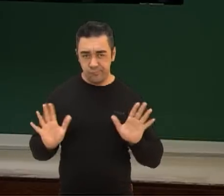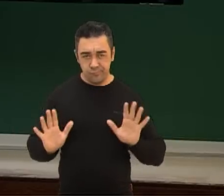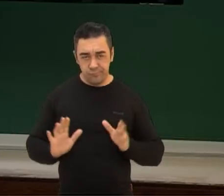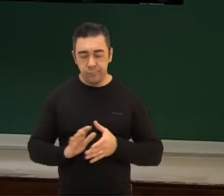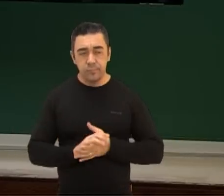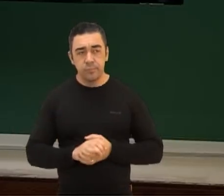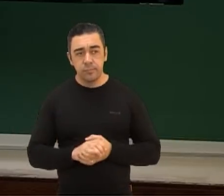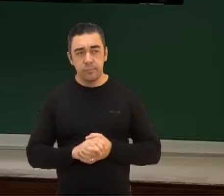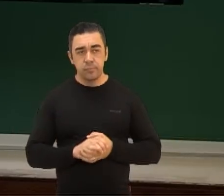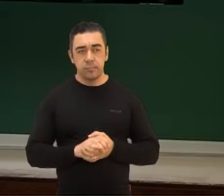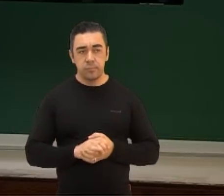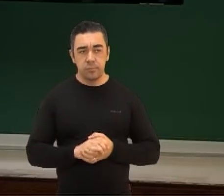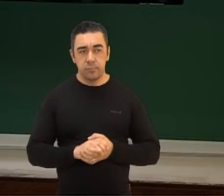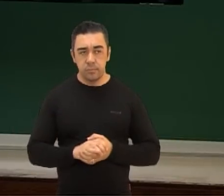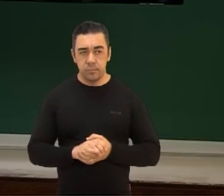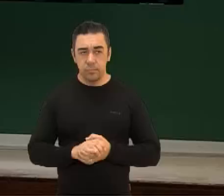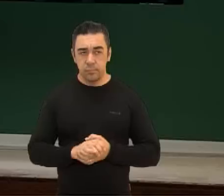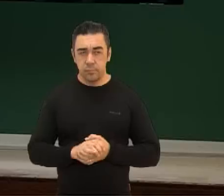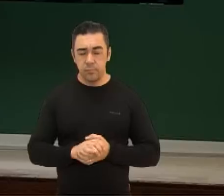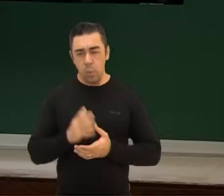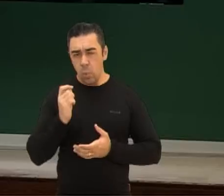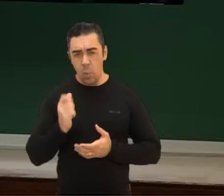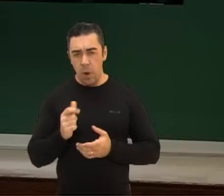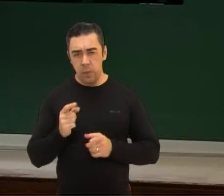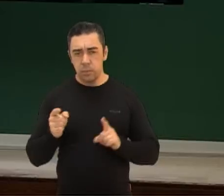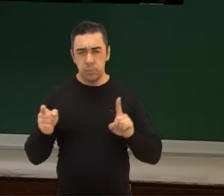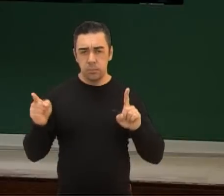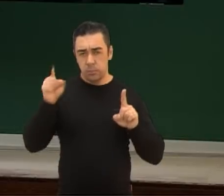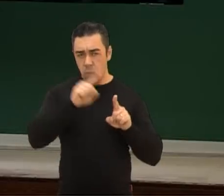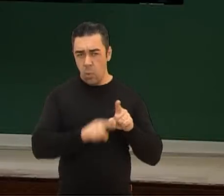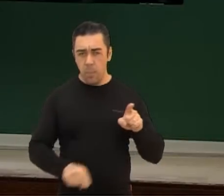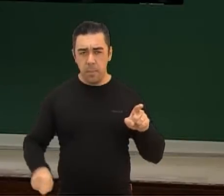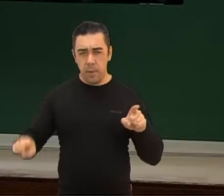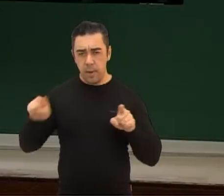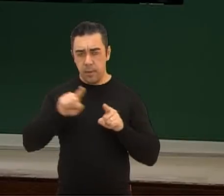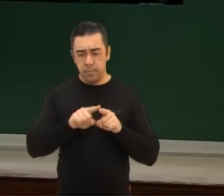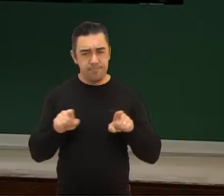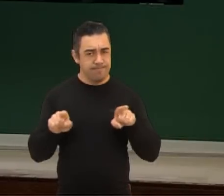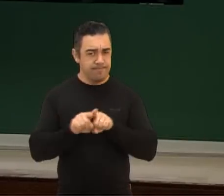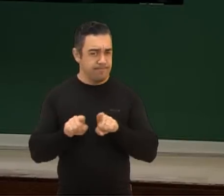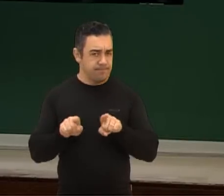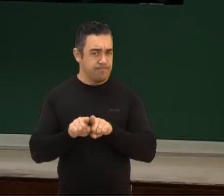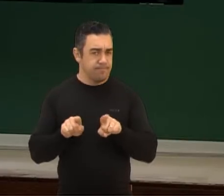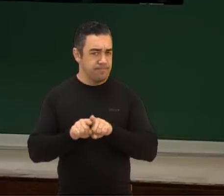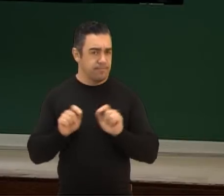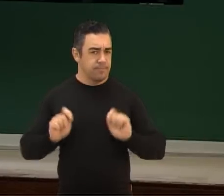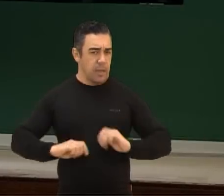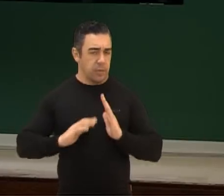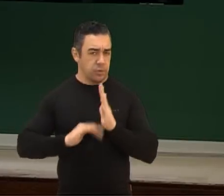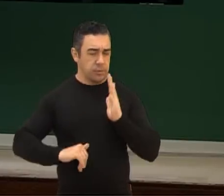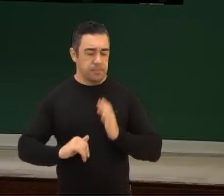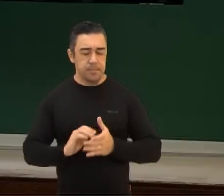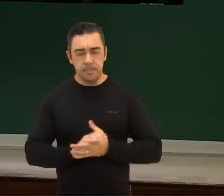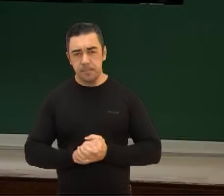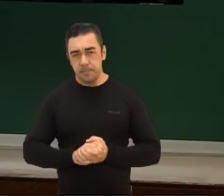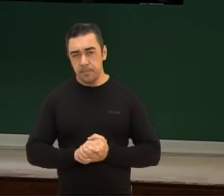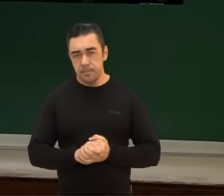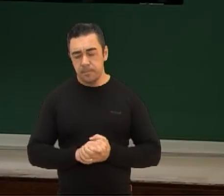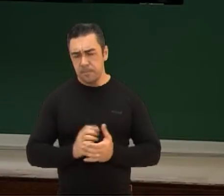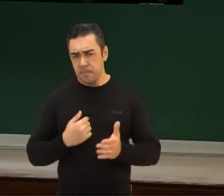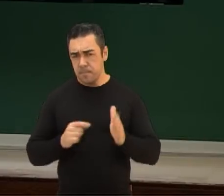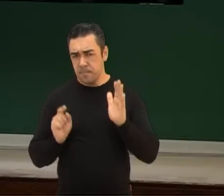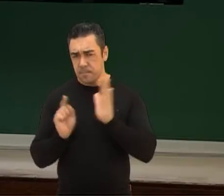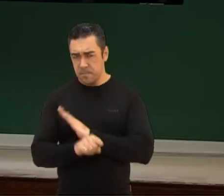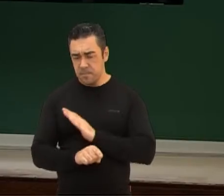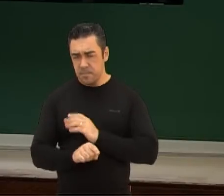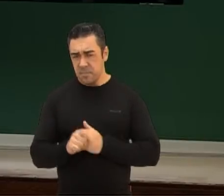né? Porque nós teríamos praticamente uma volta completa. Então, também podemos eliminar. Será que